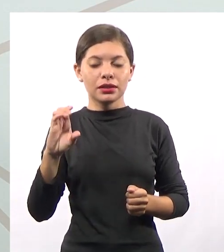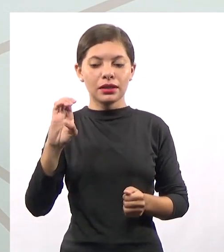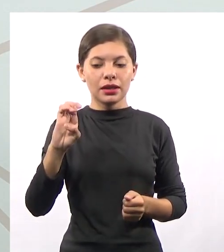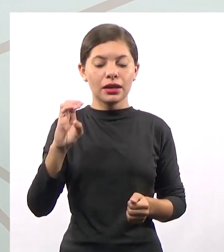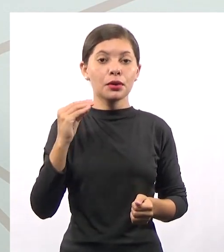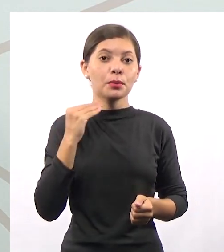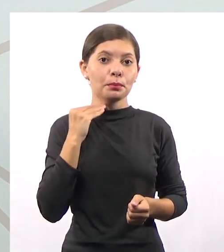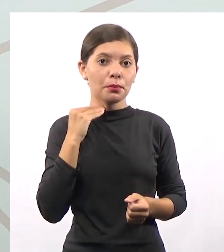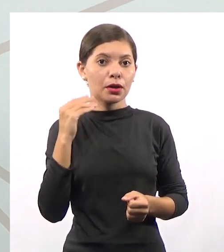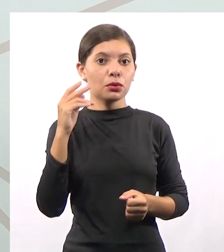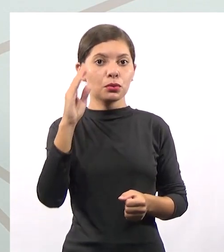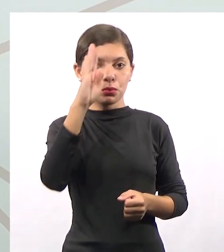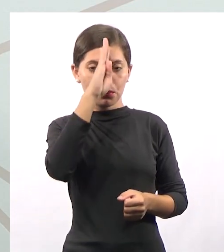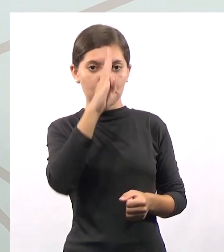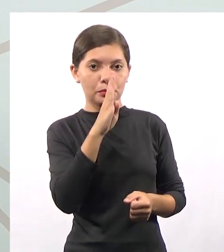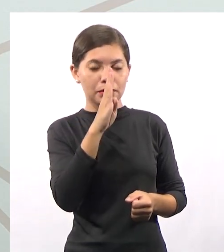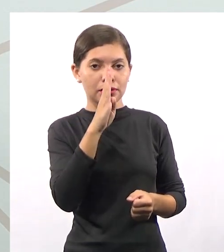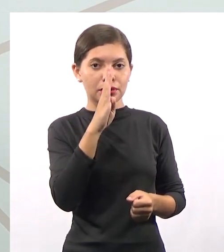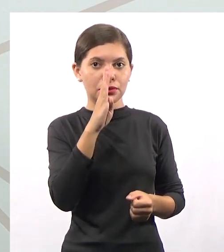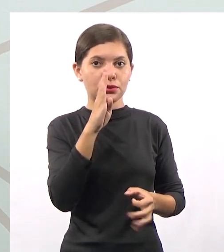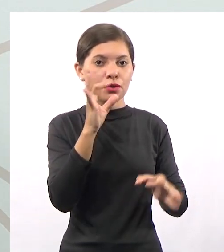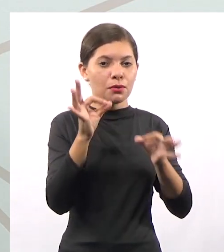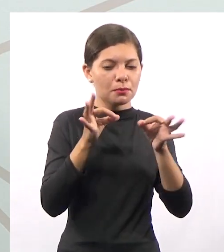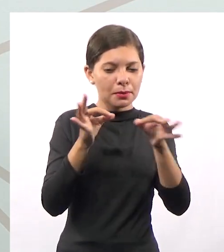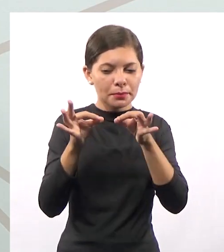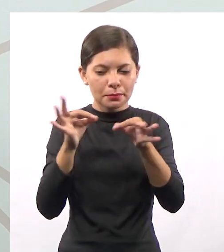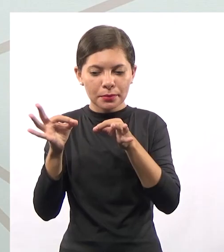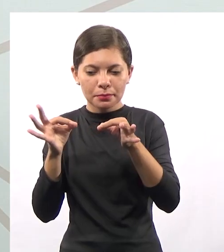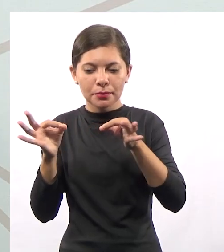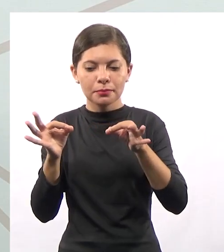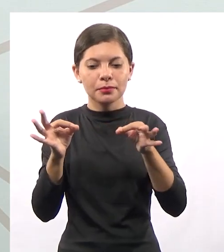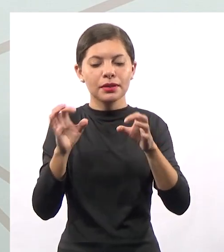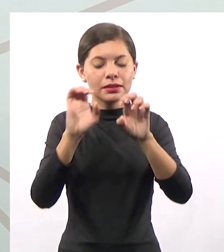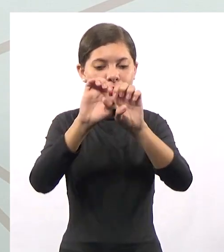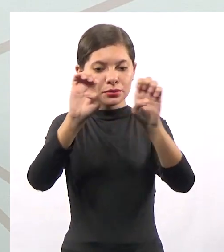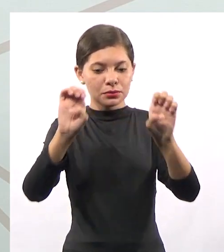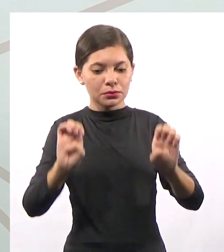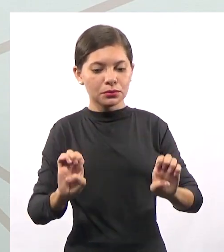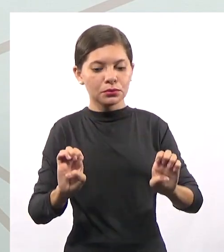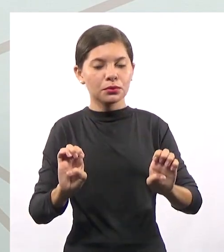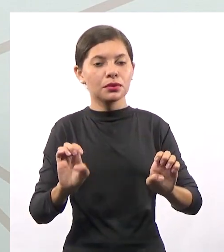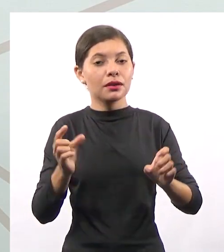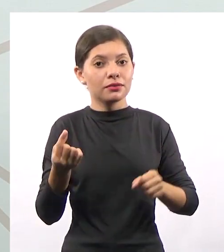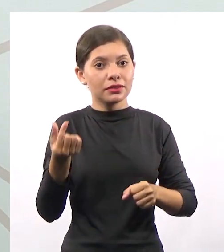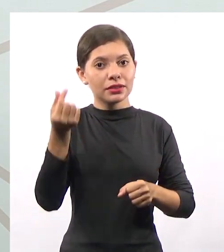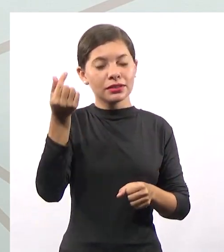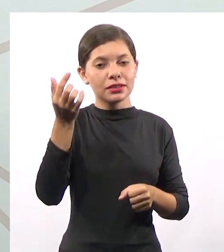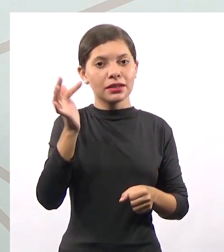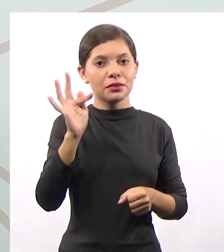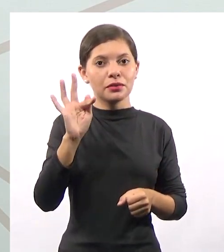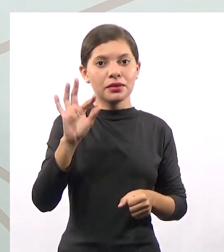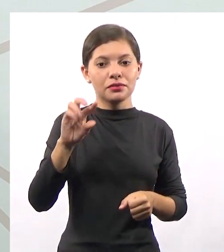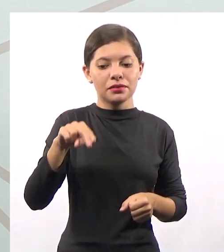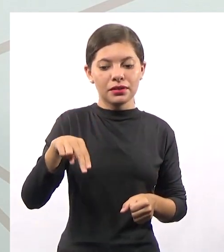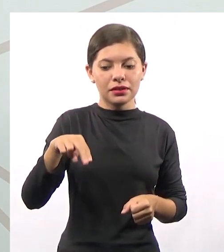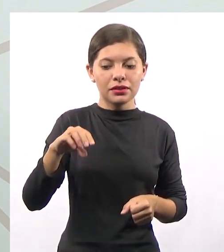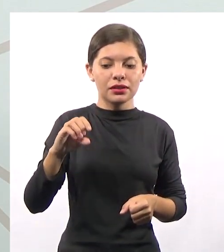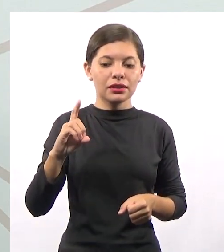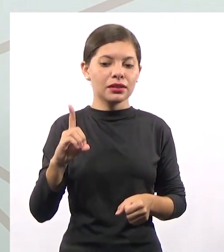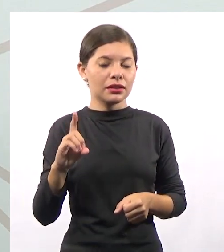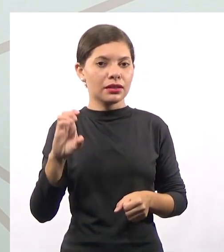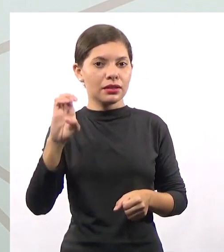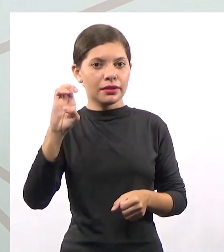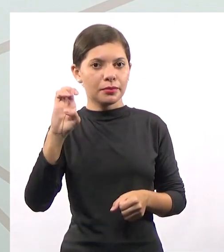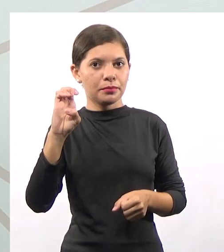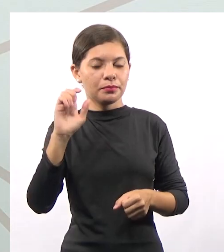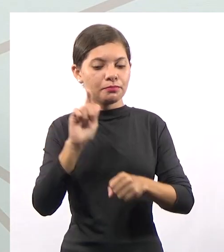Caixa Econômica e o Banco do Brasil vão orquestrar essa estrutura financeira e o FNDE